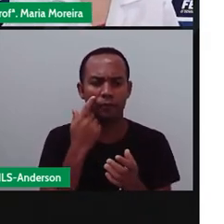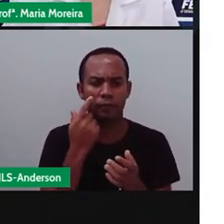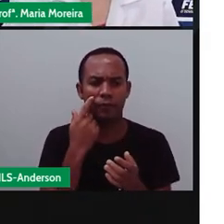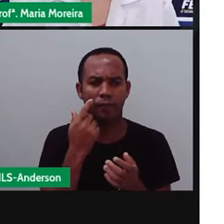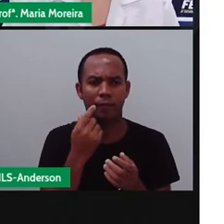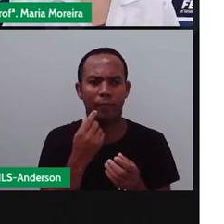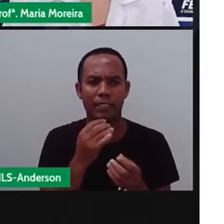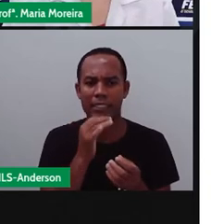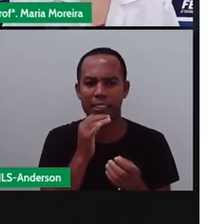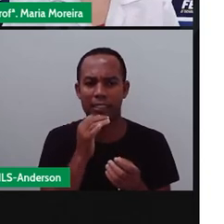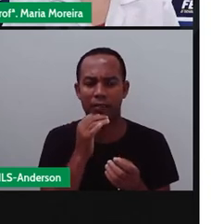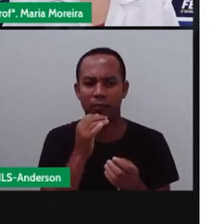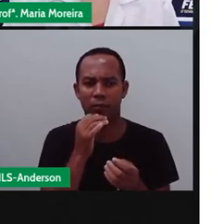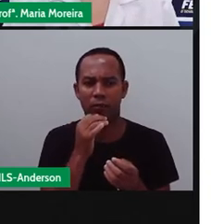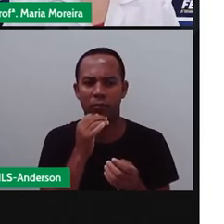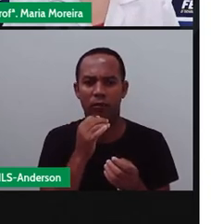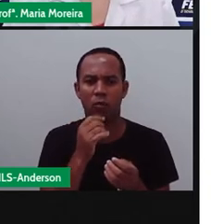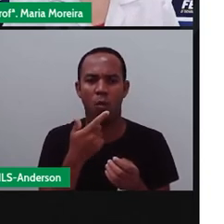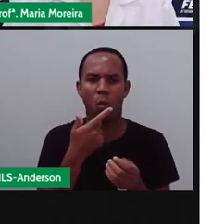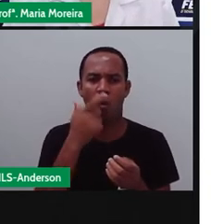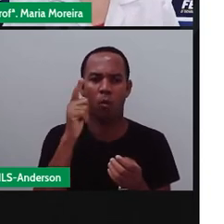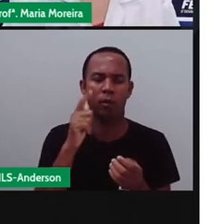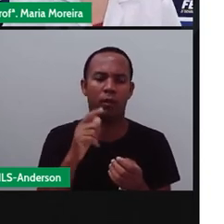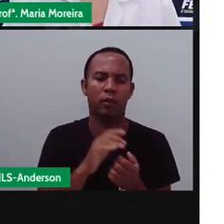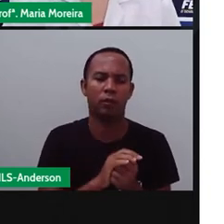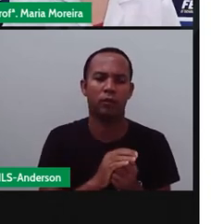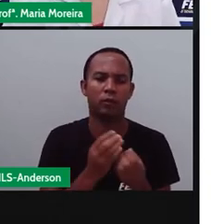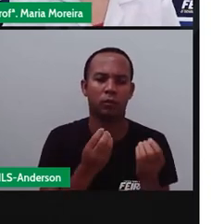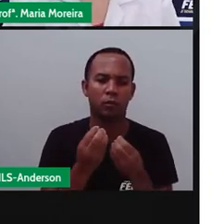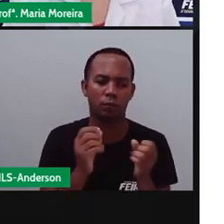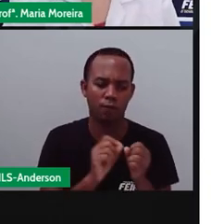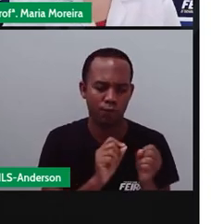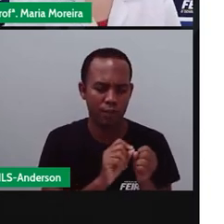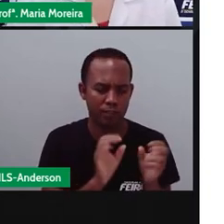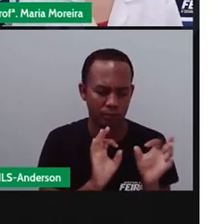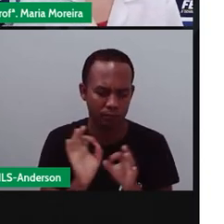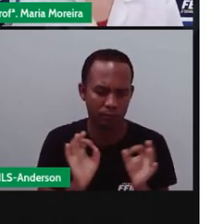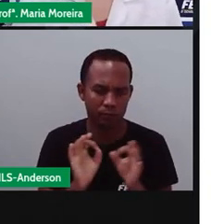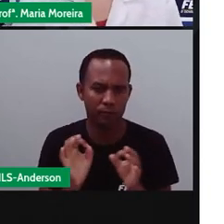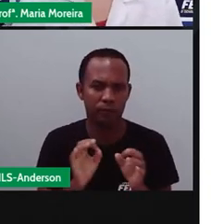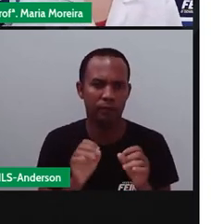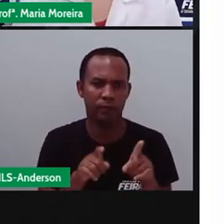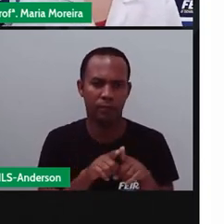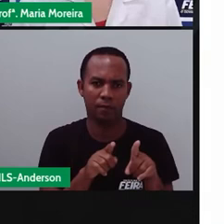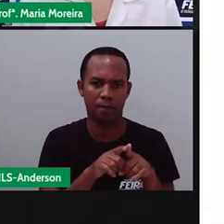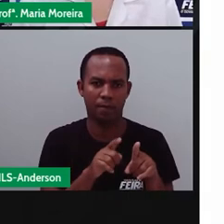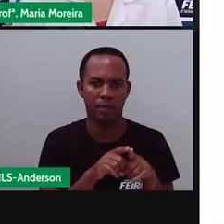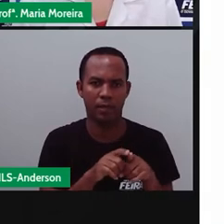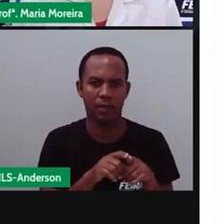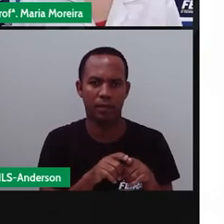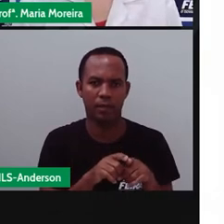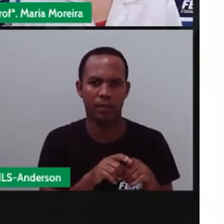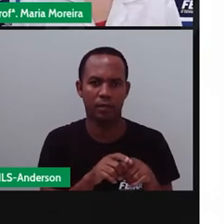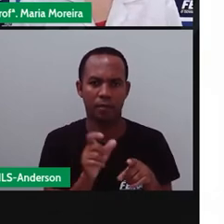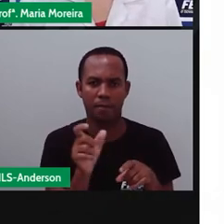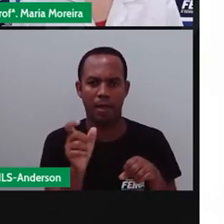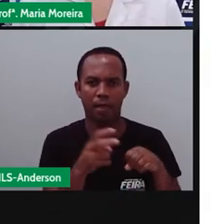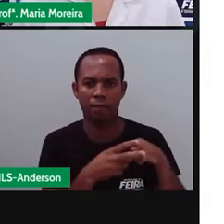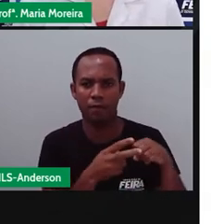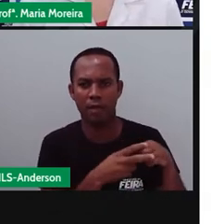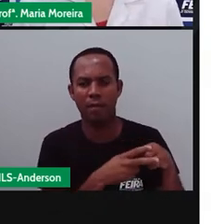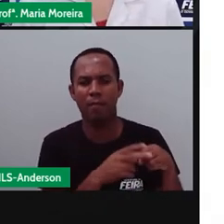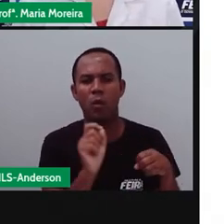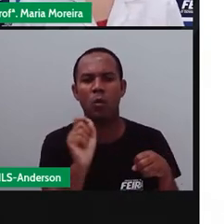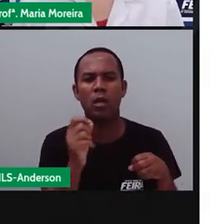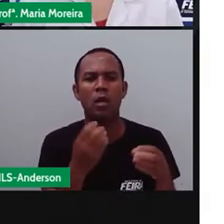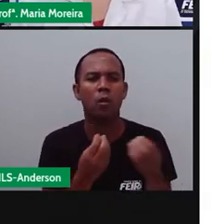como proceder na receita, ou em outras palavras, o modo de fazer, os verbos quase sempre se apresentam no imperativo. O que é